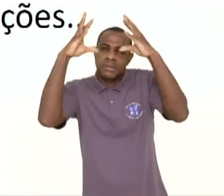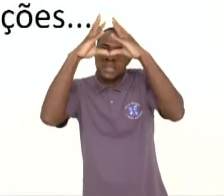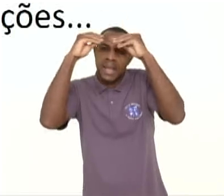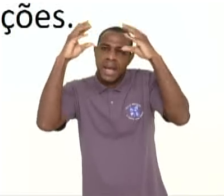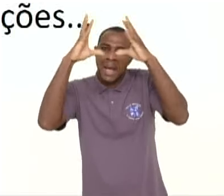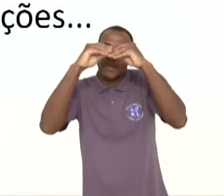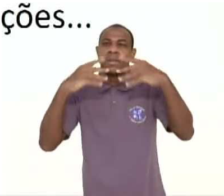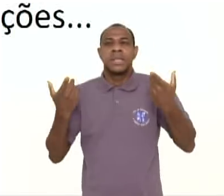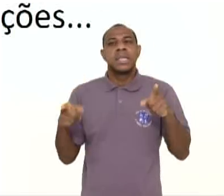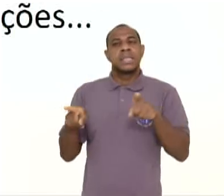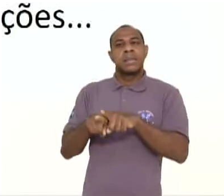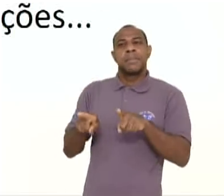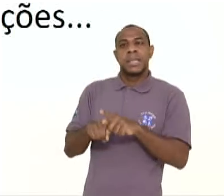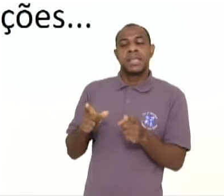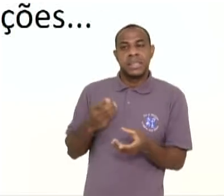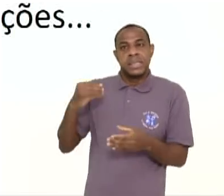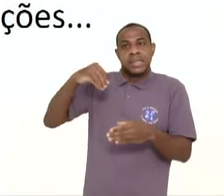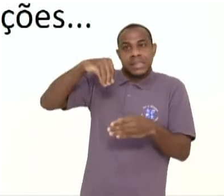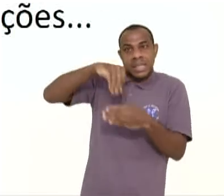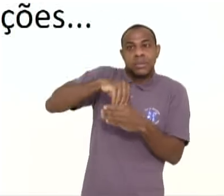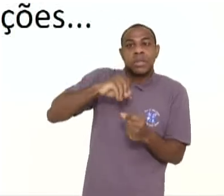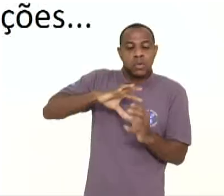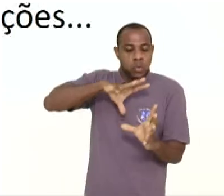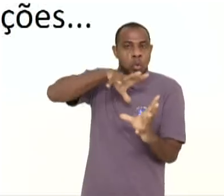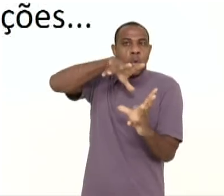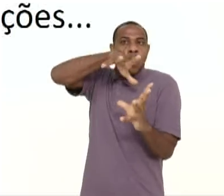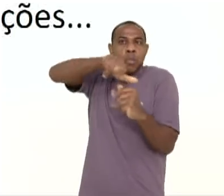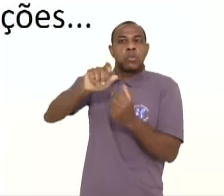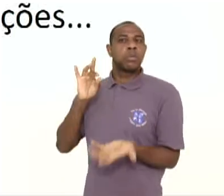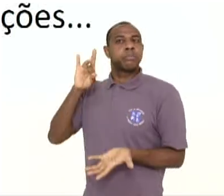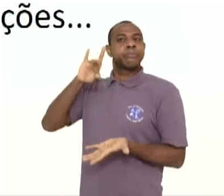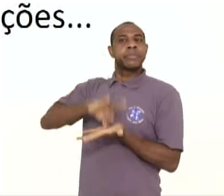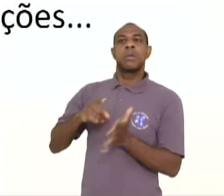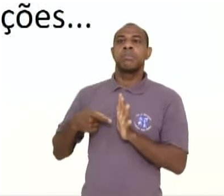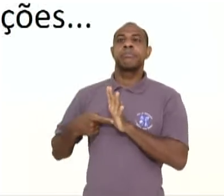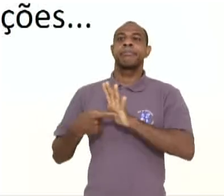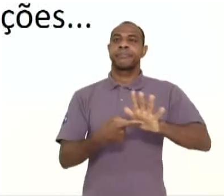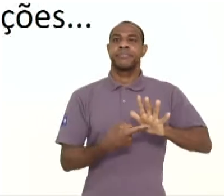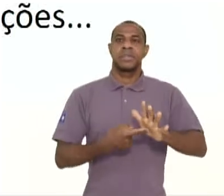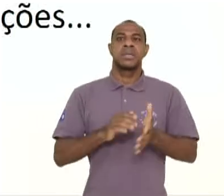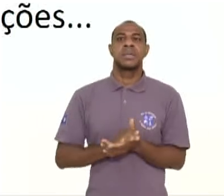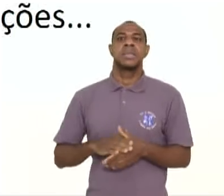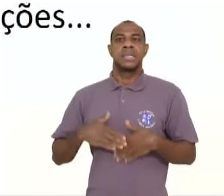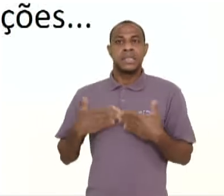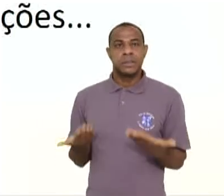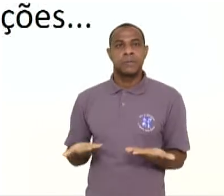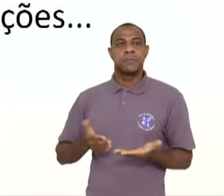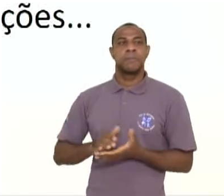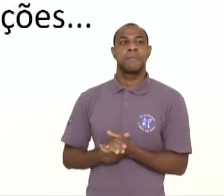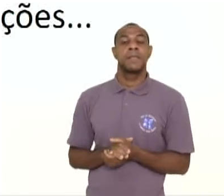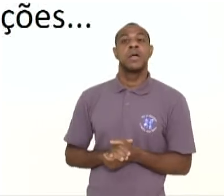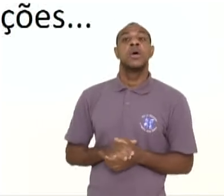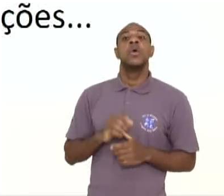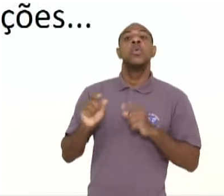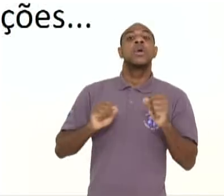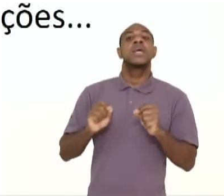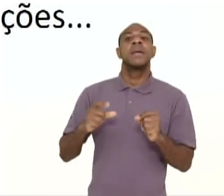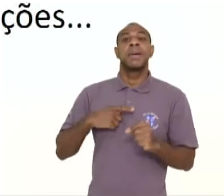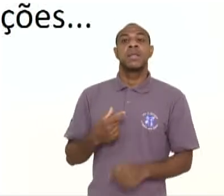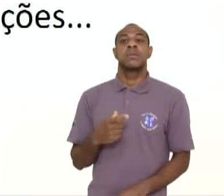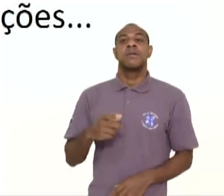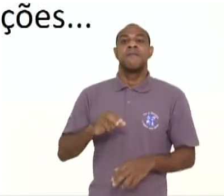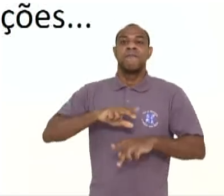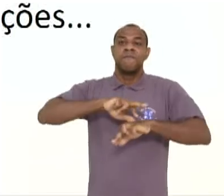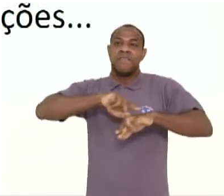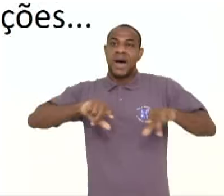efeitos negociados no mundo real e cujo desenvolvimento e resultado final é incerto, em que um ou mais jogadores